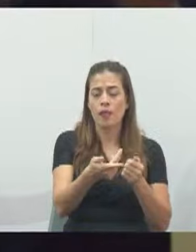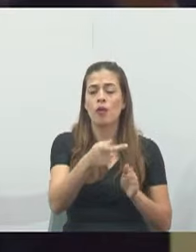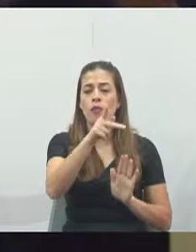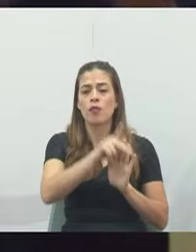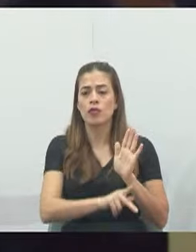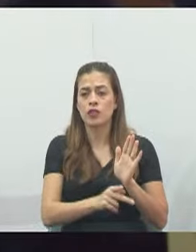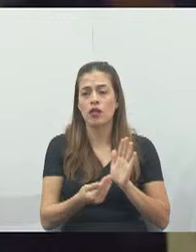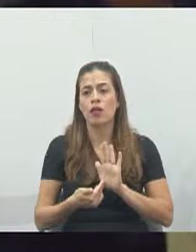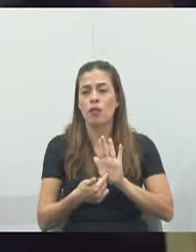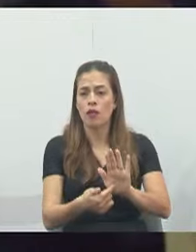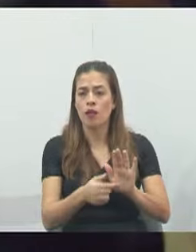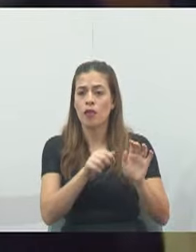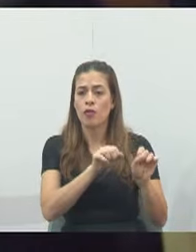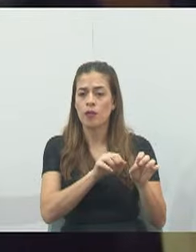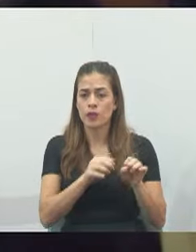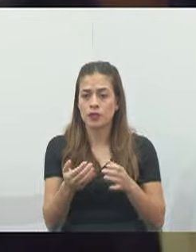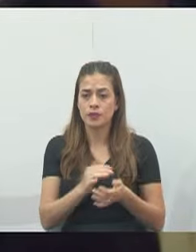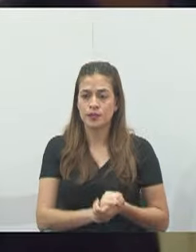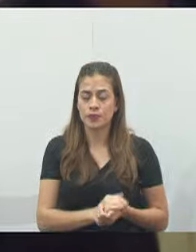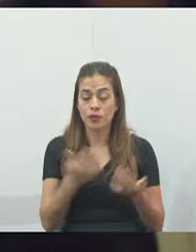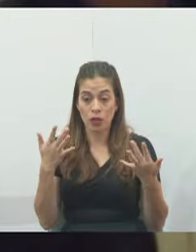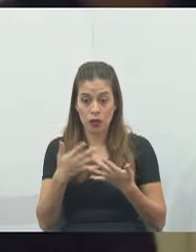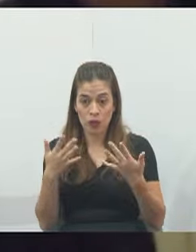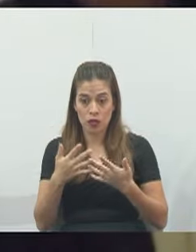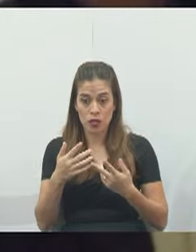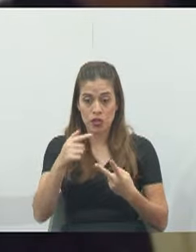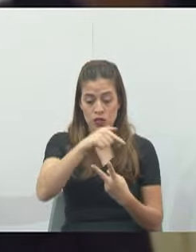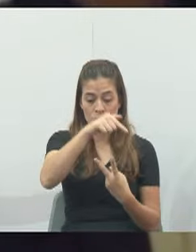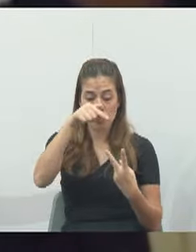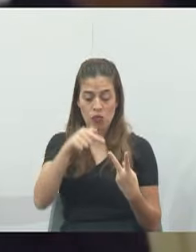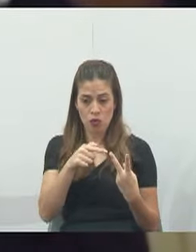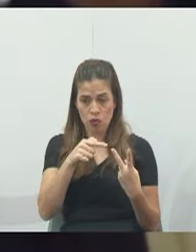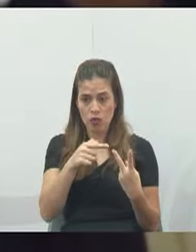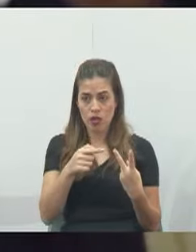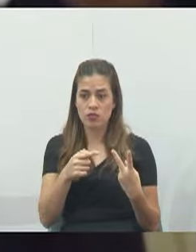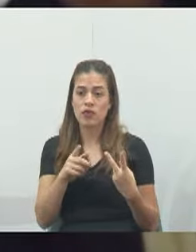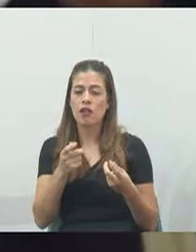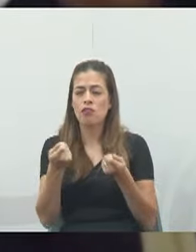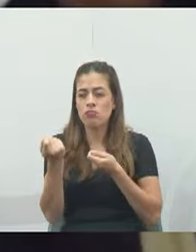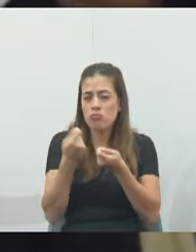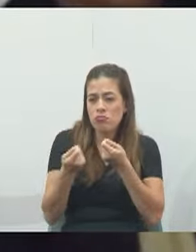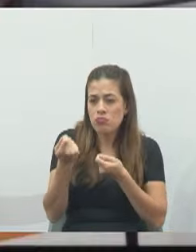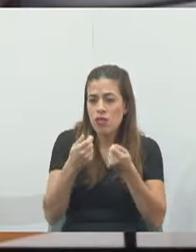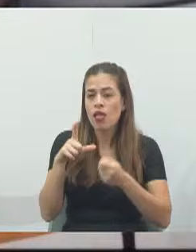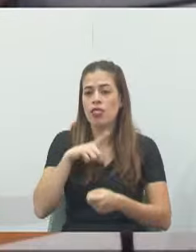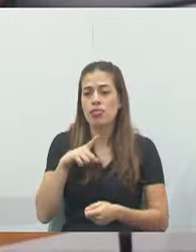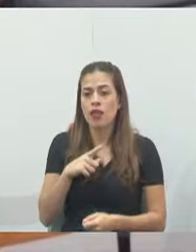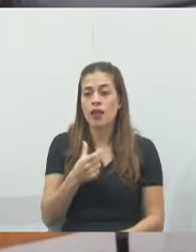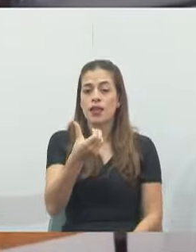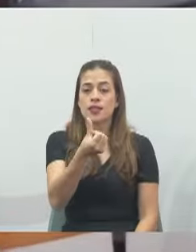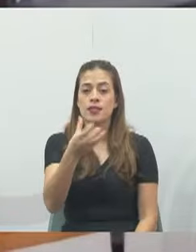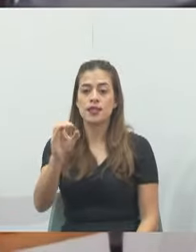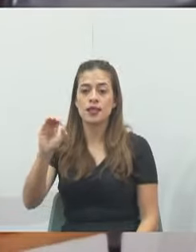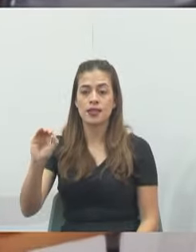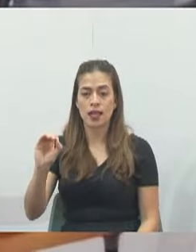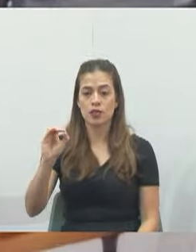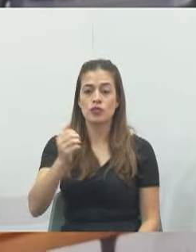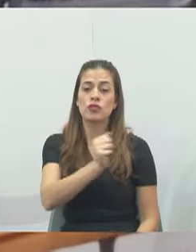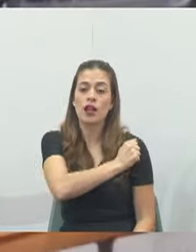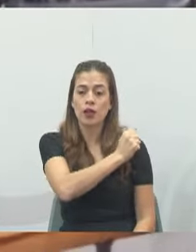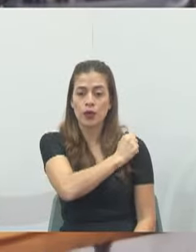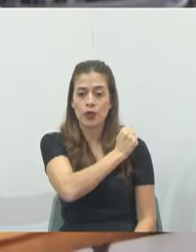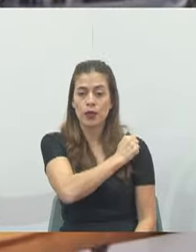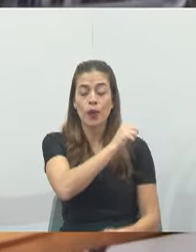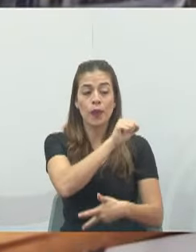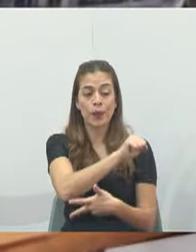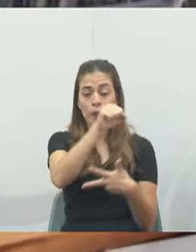projeto. Hoje, as duas unidades que controla têm 600 alunos. No poder